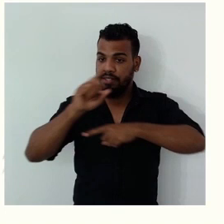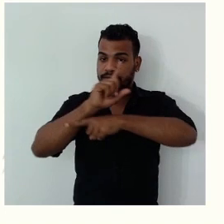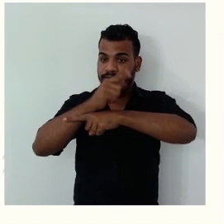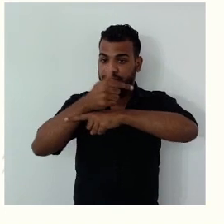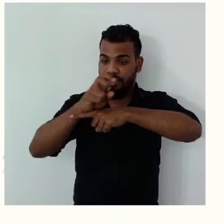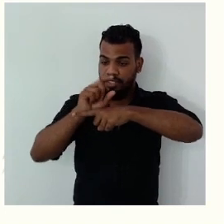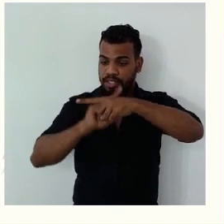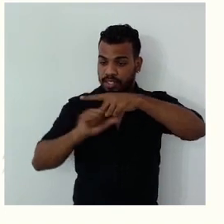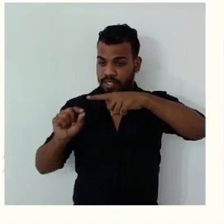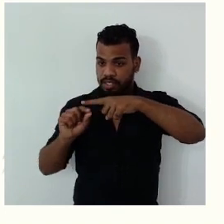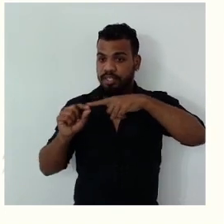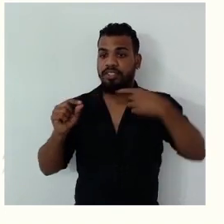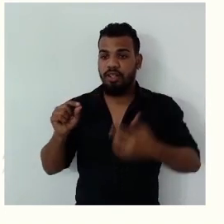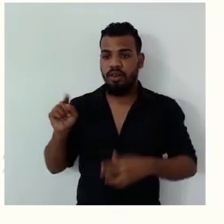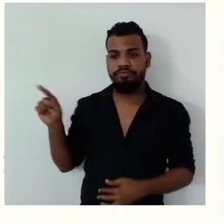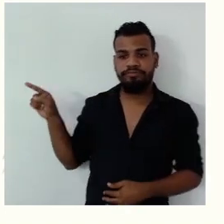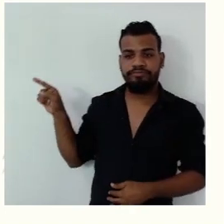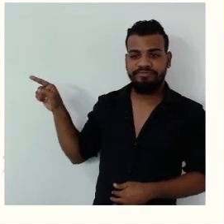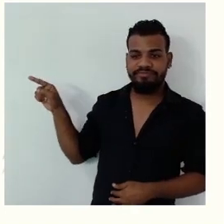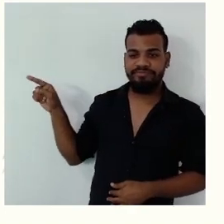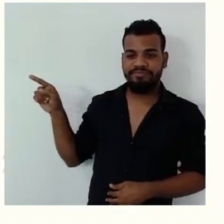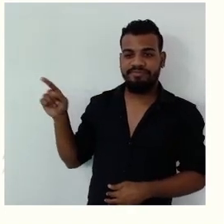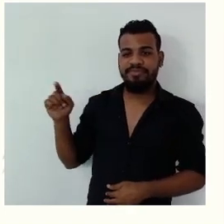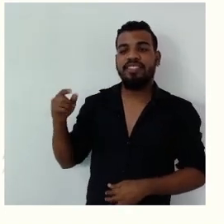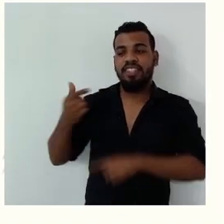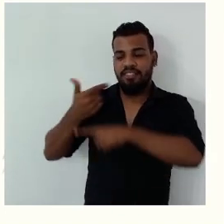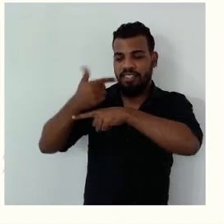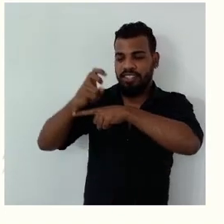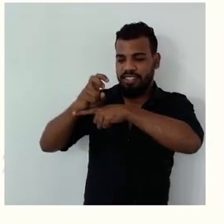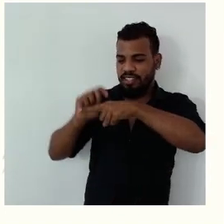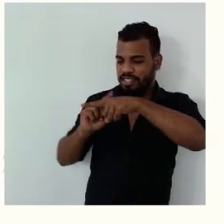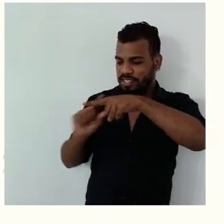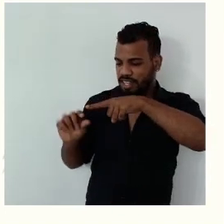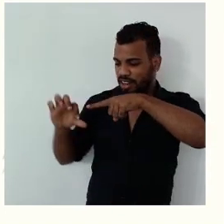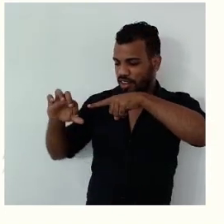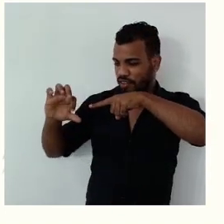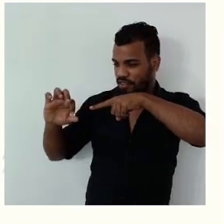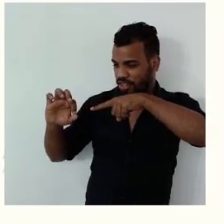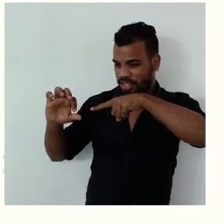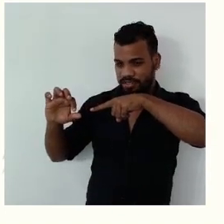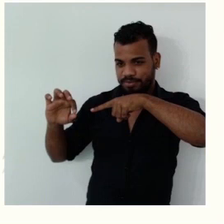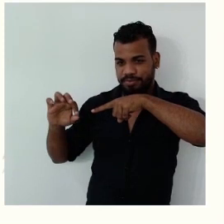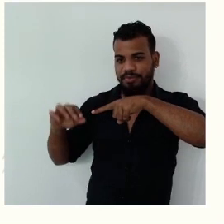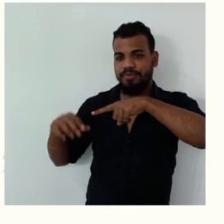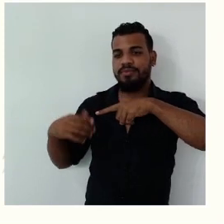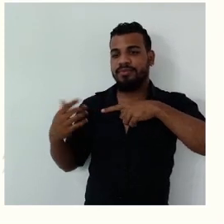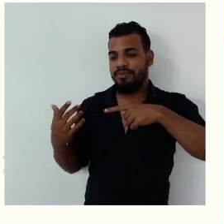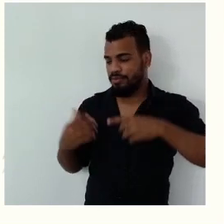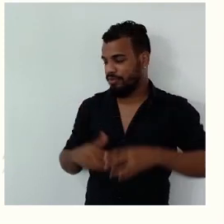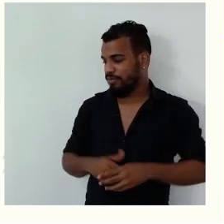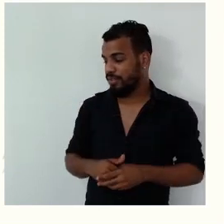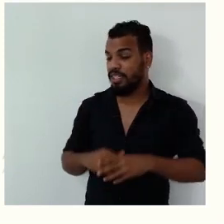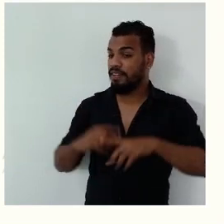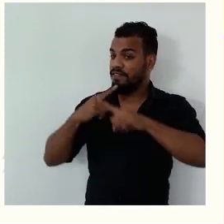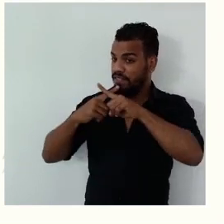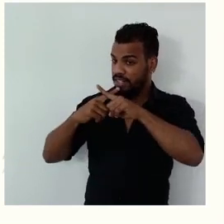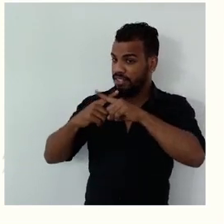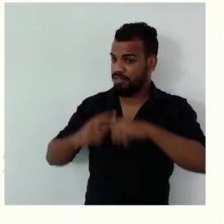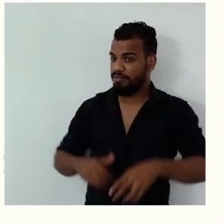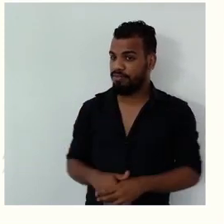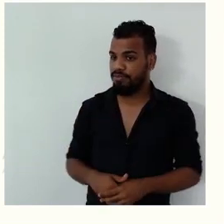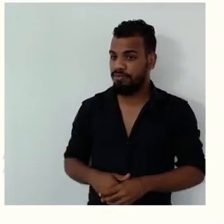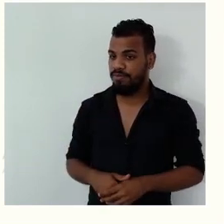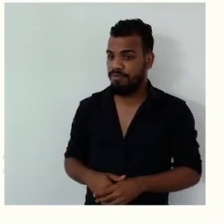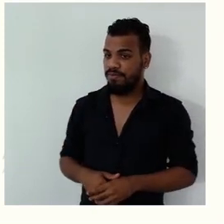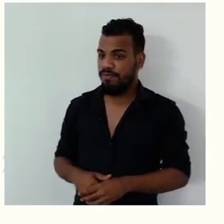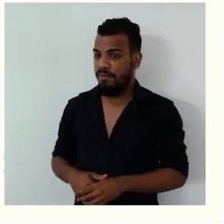o de é vezes 90 é 90. Então fica 25 sobre 100 vezes 90. Daí você